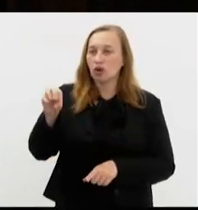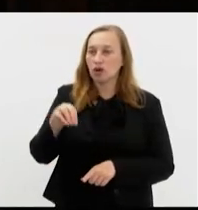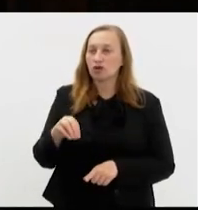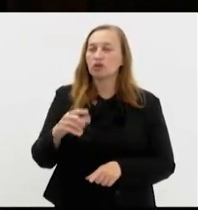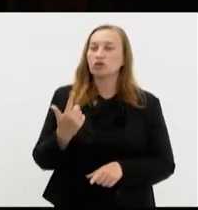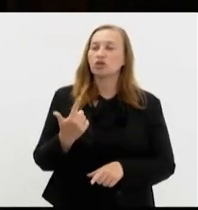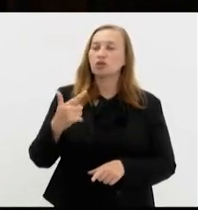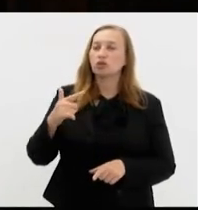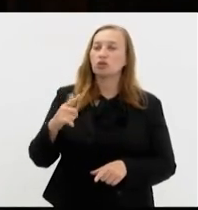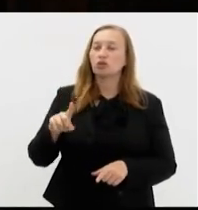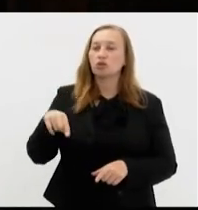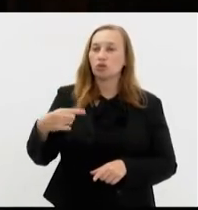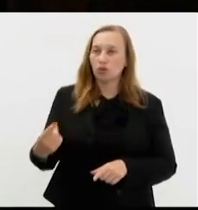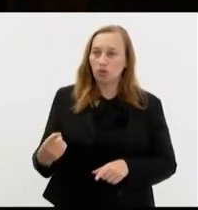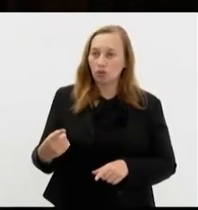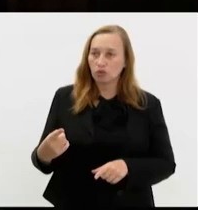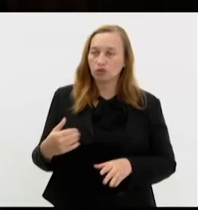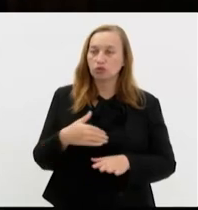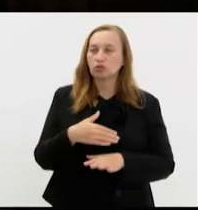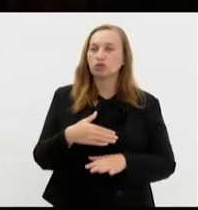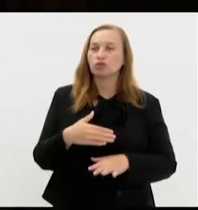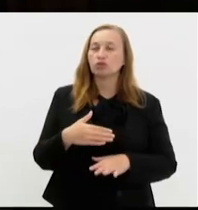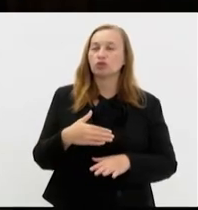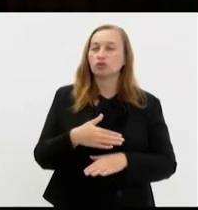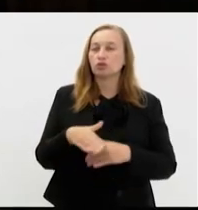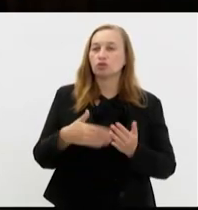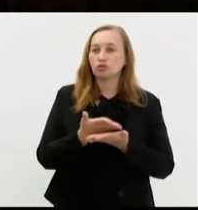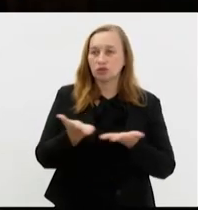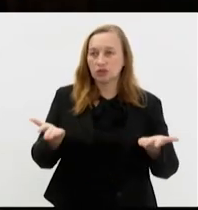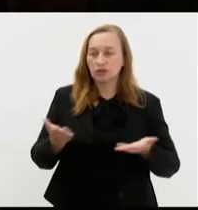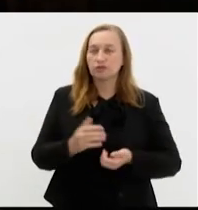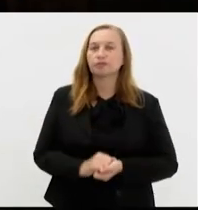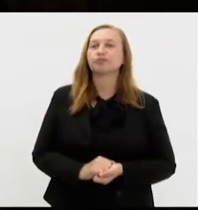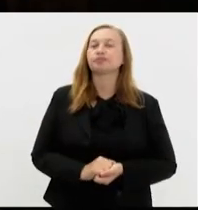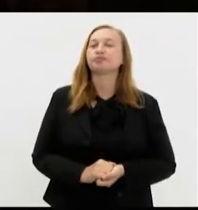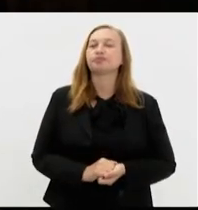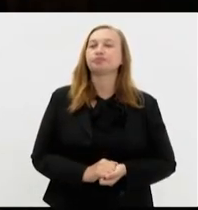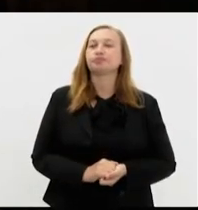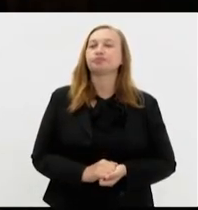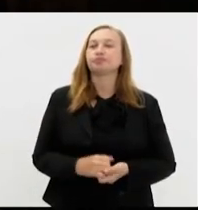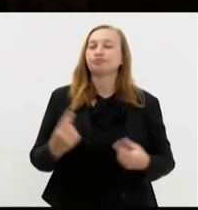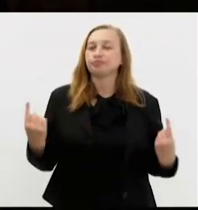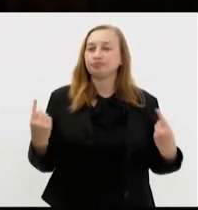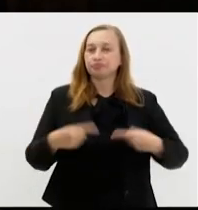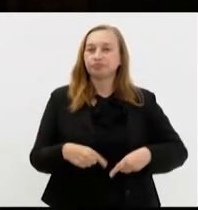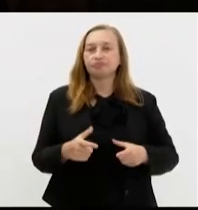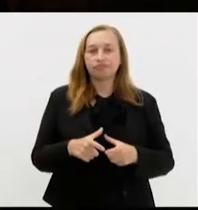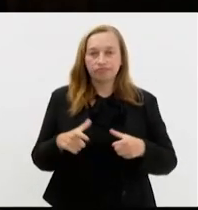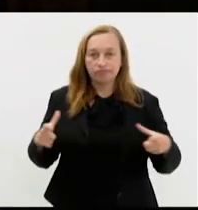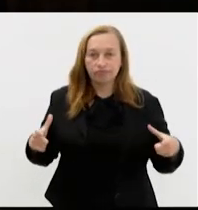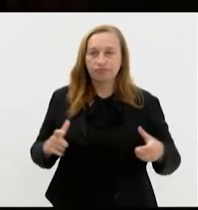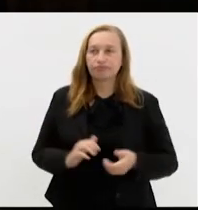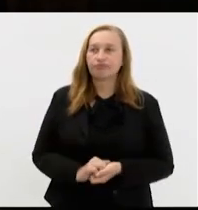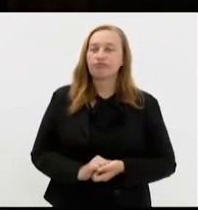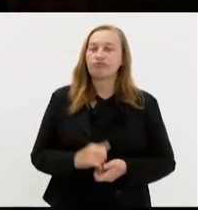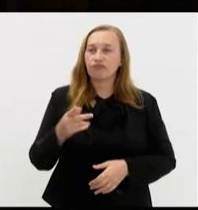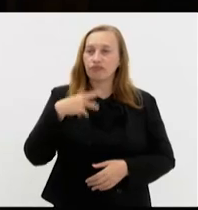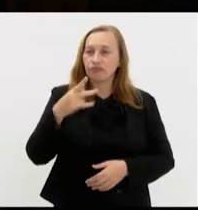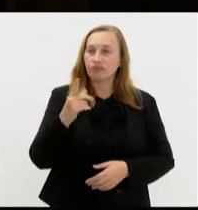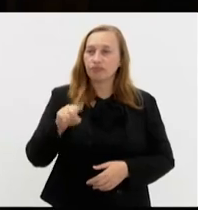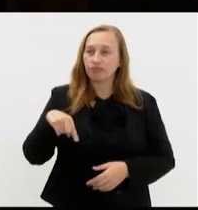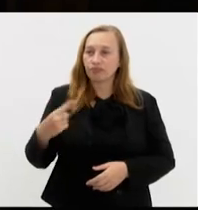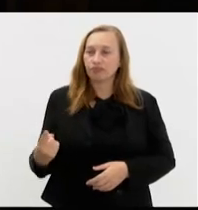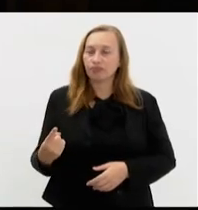autoridades presentes senhores e senhoras eu queria dizer que é uma um desafio muito grande falar depois do